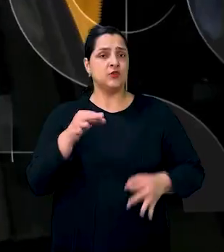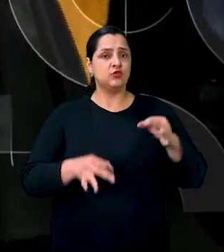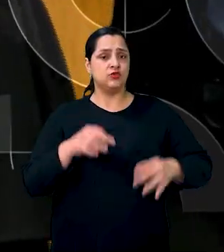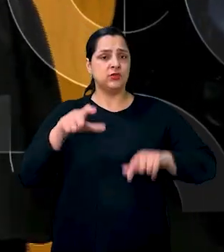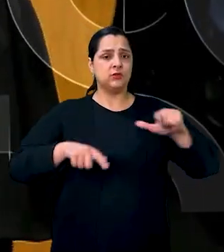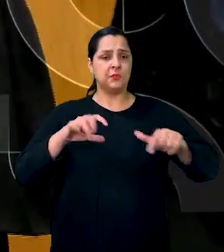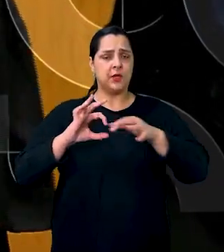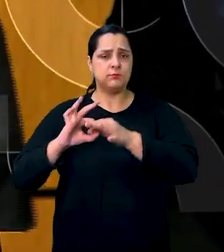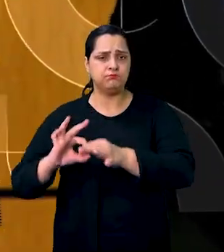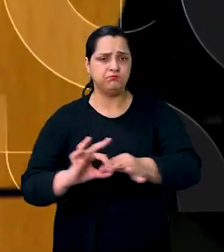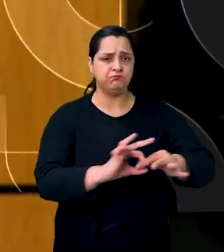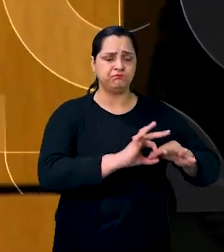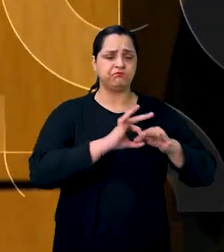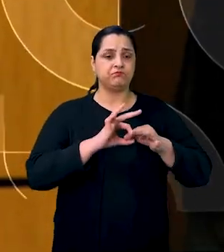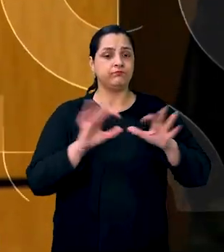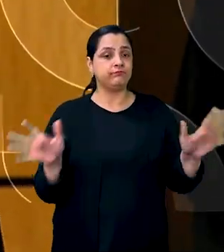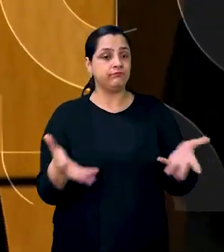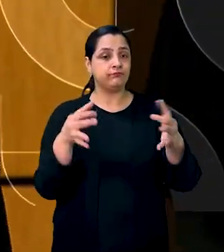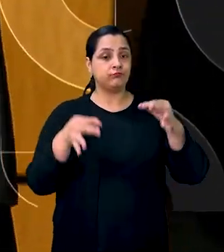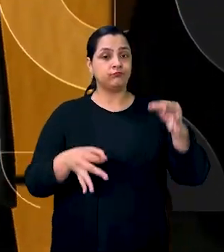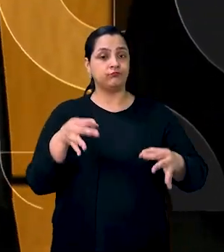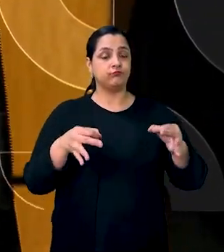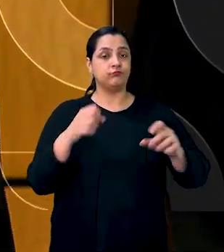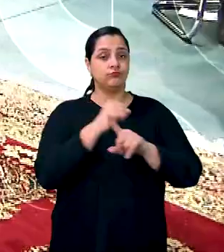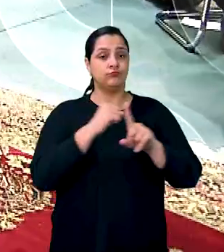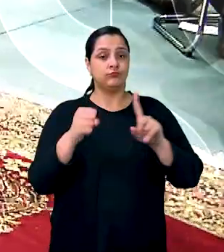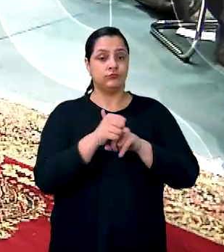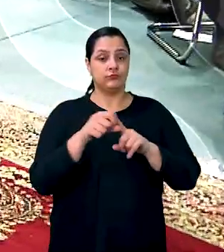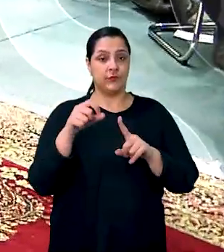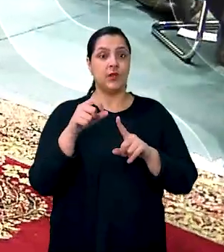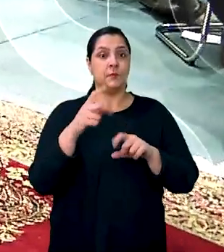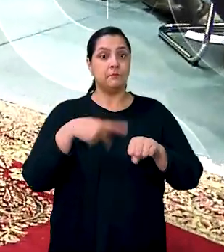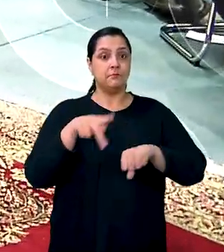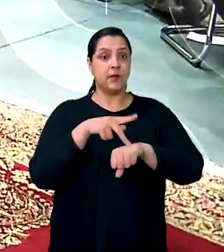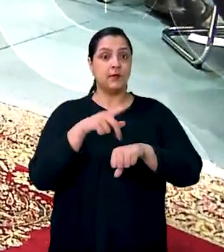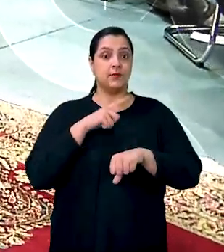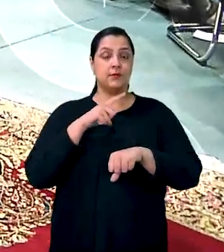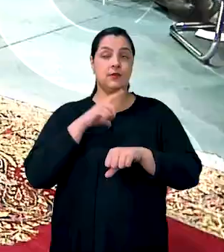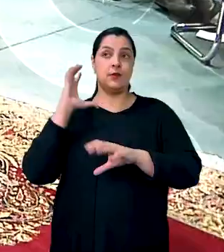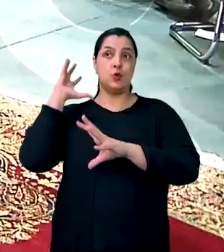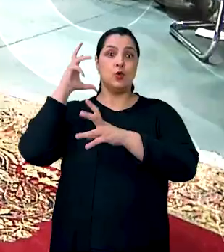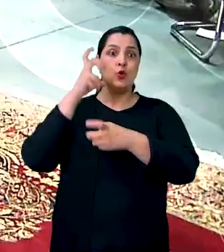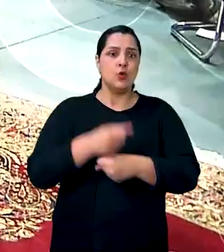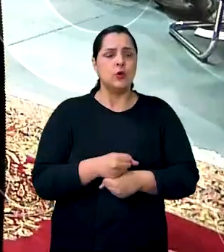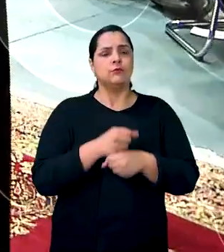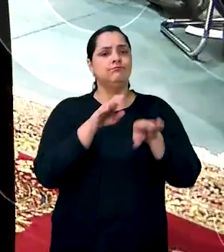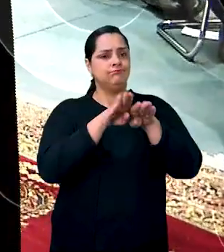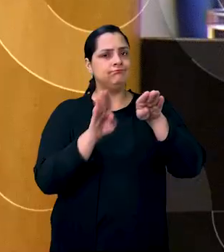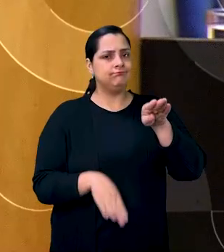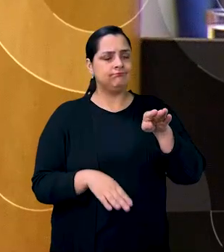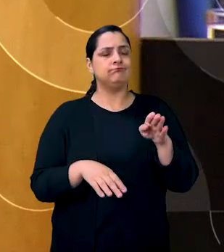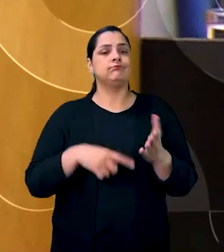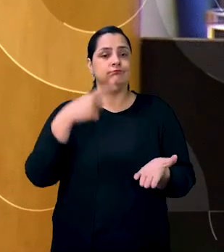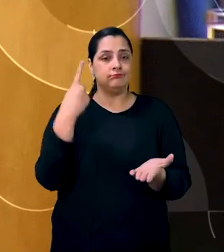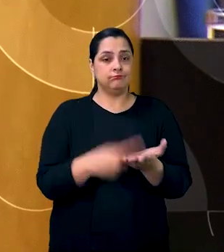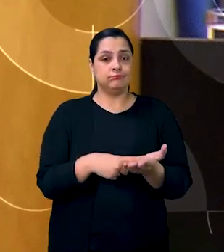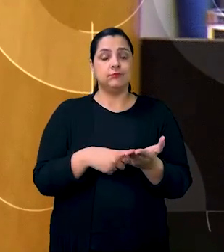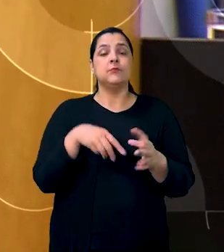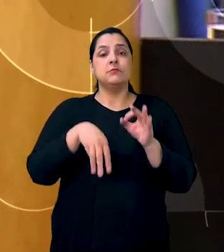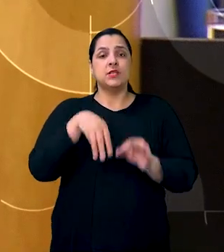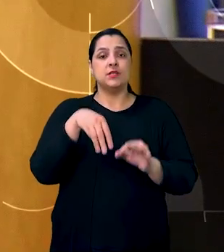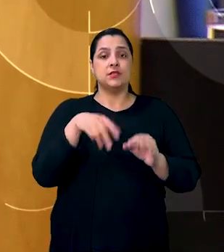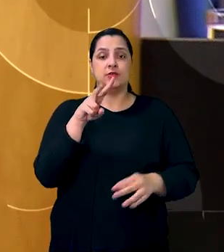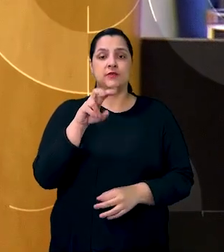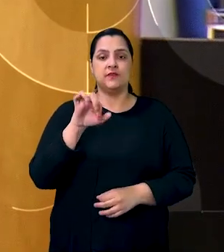Fortalecer a justiça do trabalho e promover a justiça social em um país historicamente marcado pela desigualdade. Com esse compromisso, o